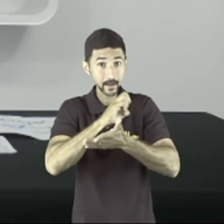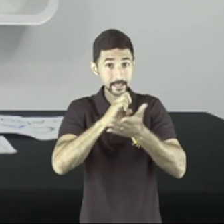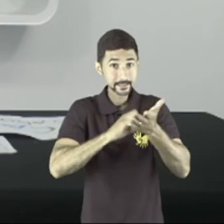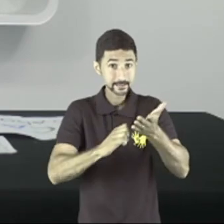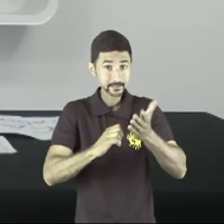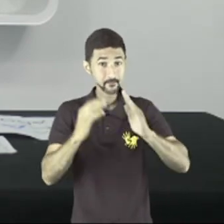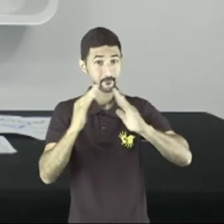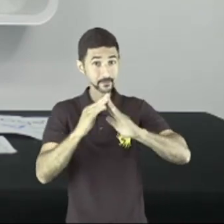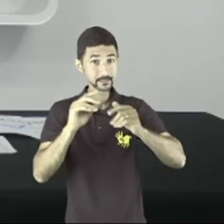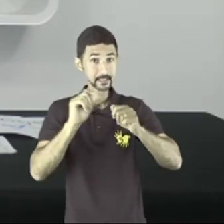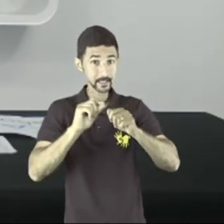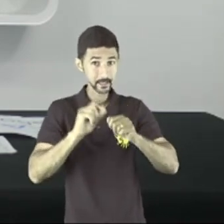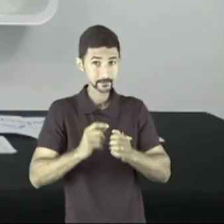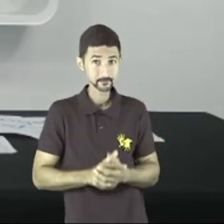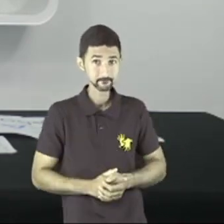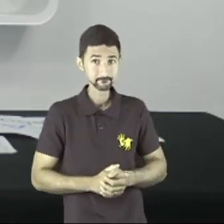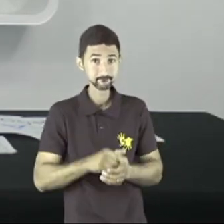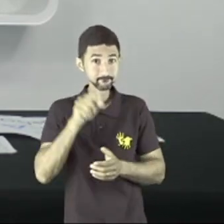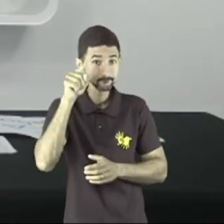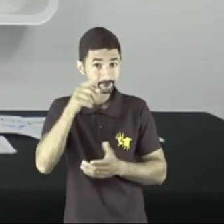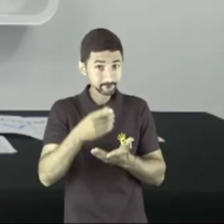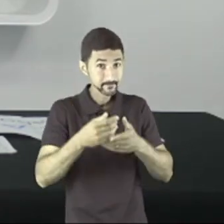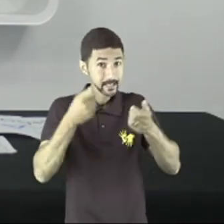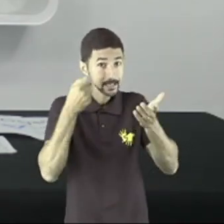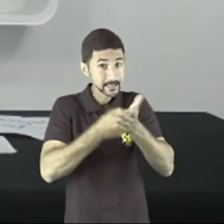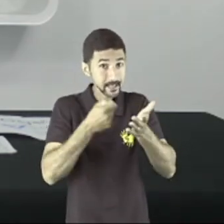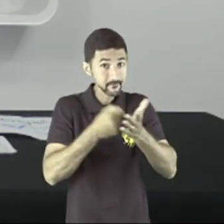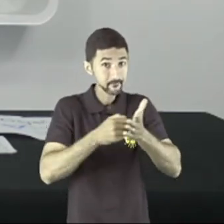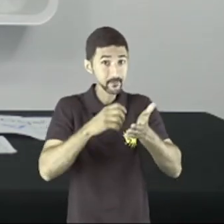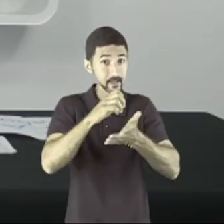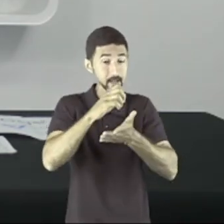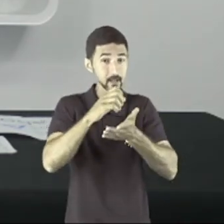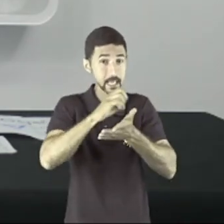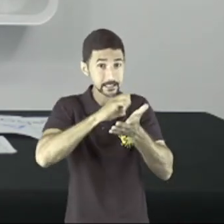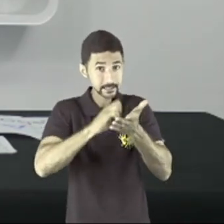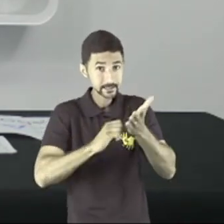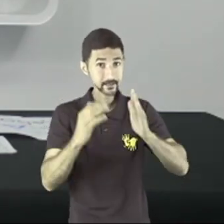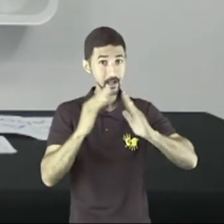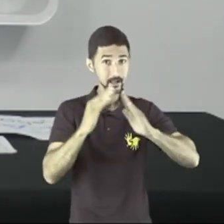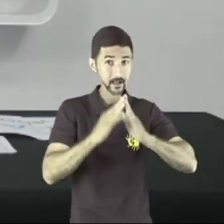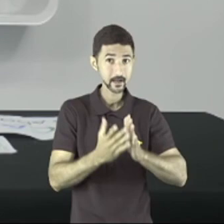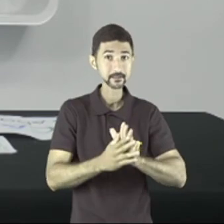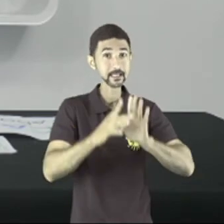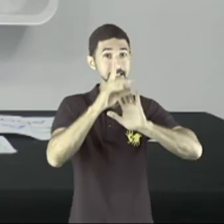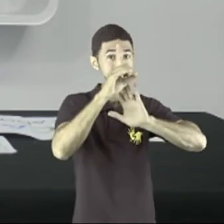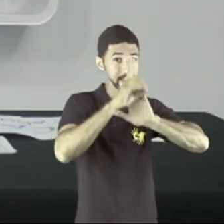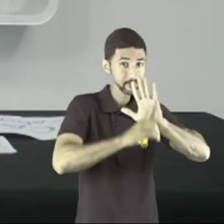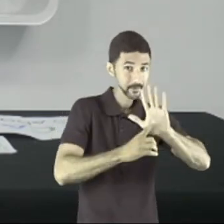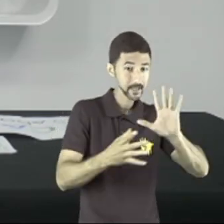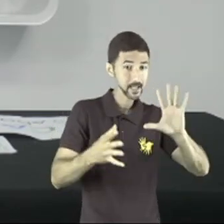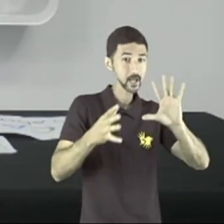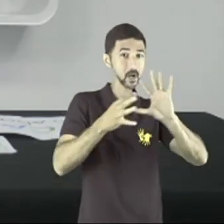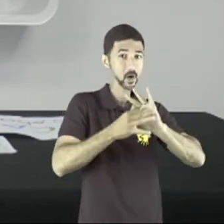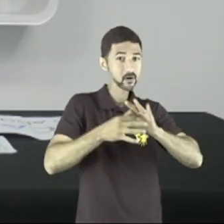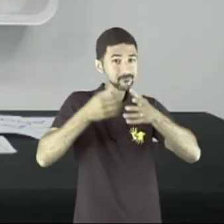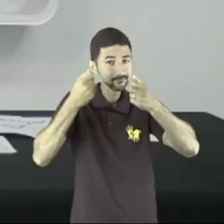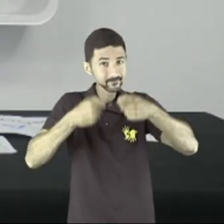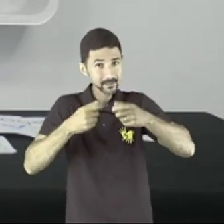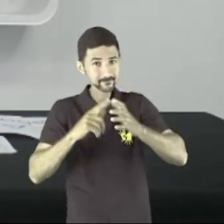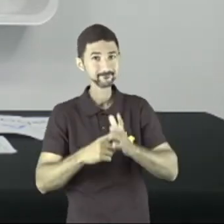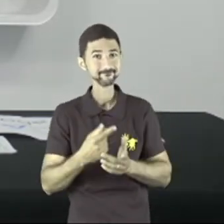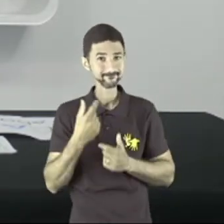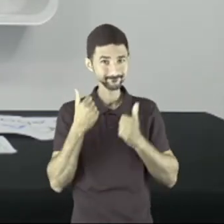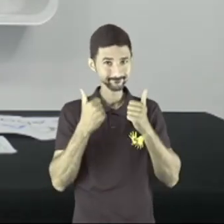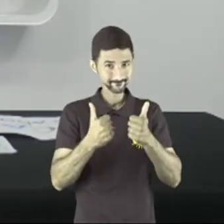tarefa. Faça. Esse é o seu dever de casa, lembra? Os direitos estão atrelados com os deveres,